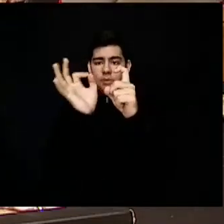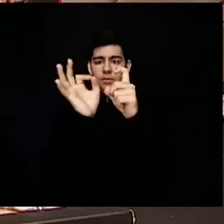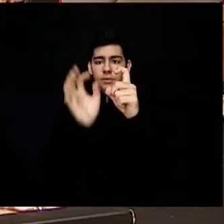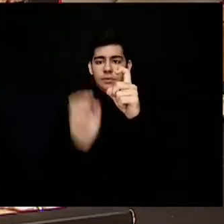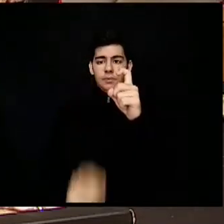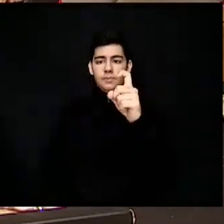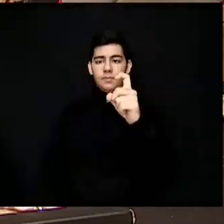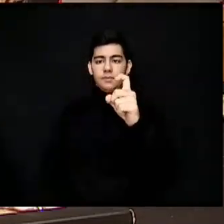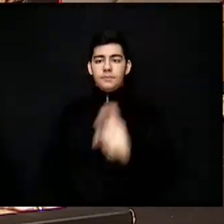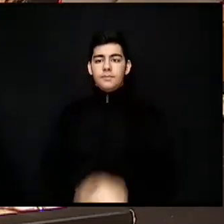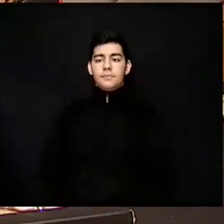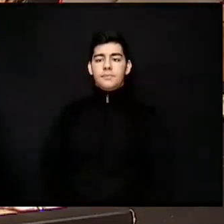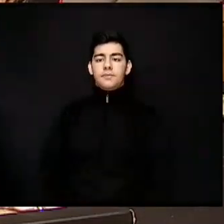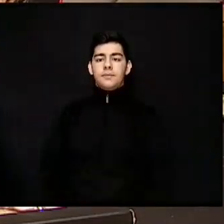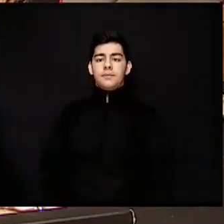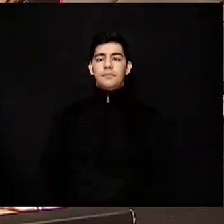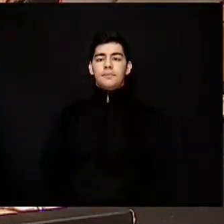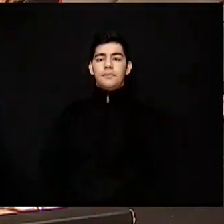Esse alicate, ele